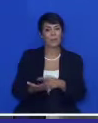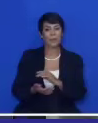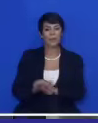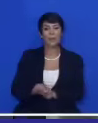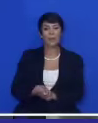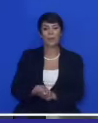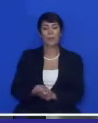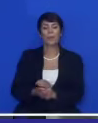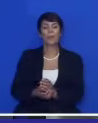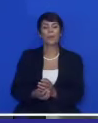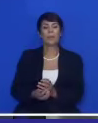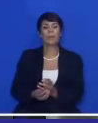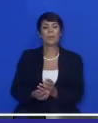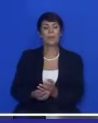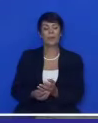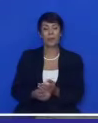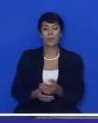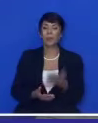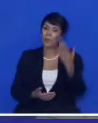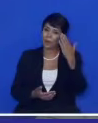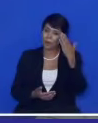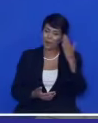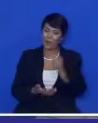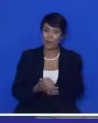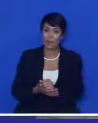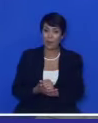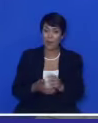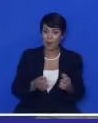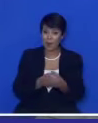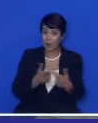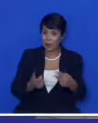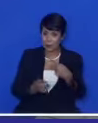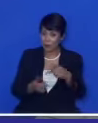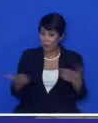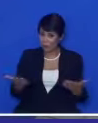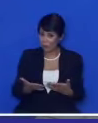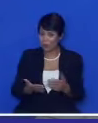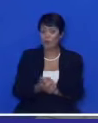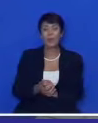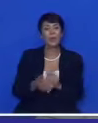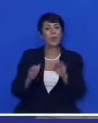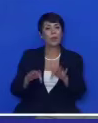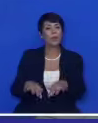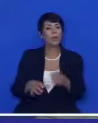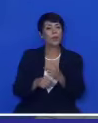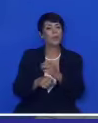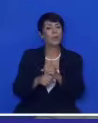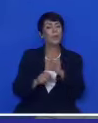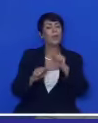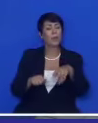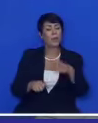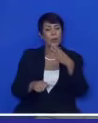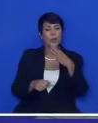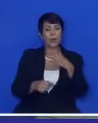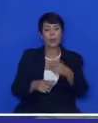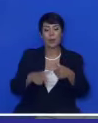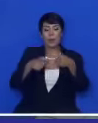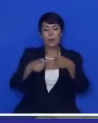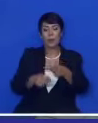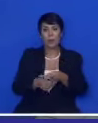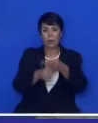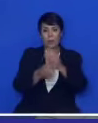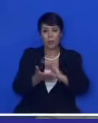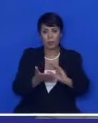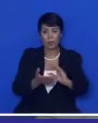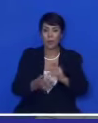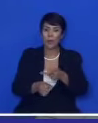Sim, confirmo. Obrigado. A sorte estava na sua aposta. Logo após a apuração, você poderá saber de onde são as apostas